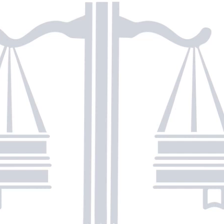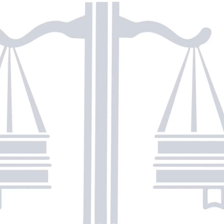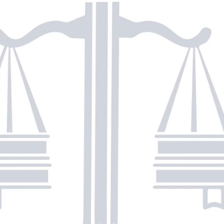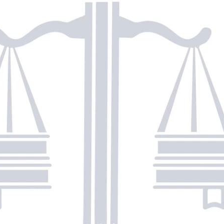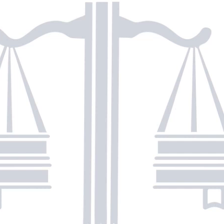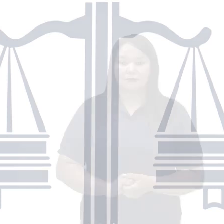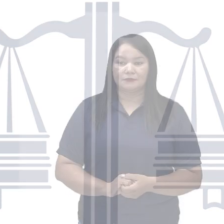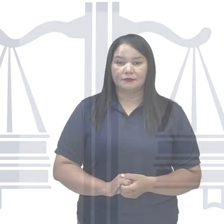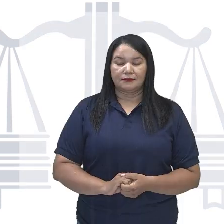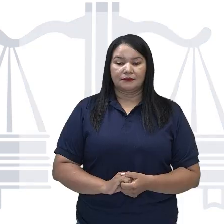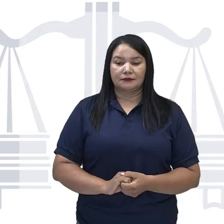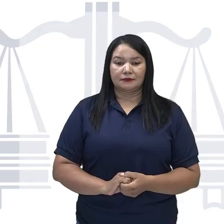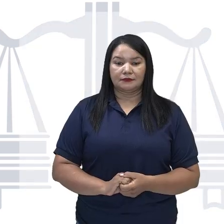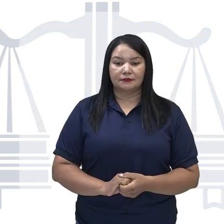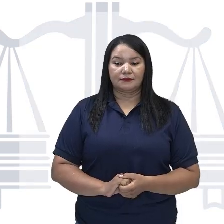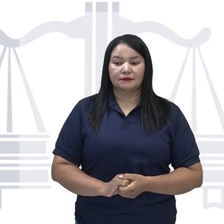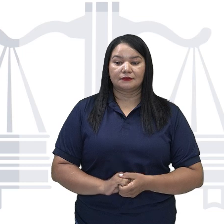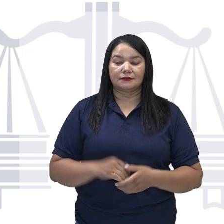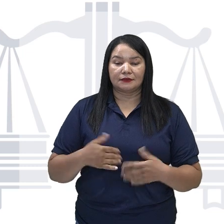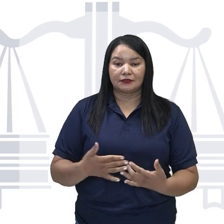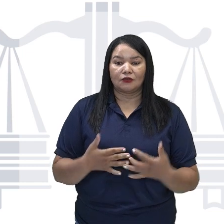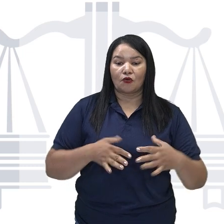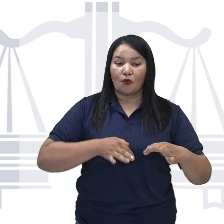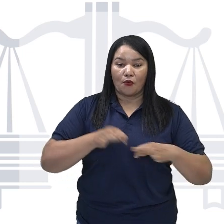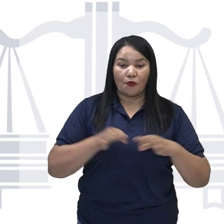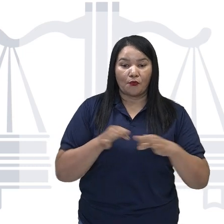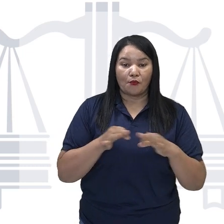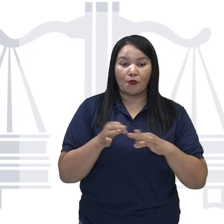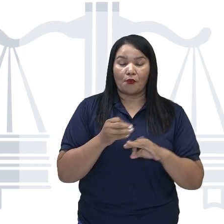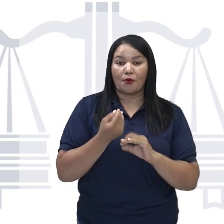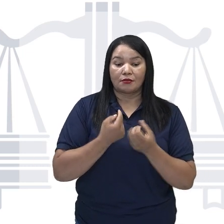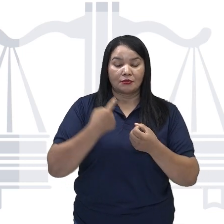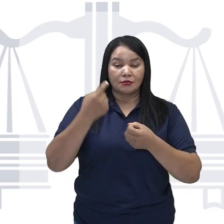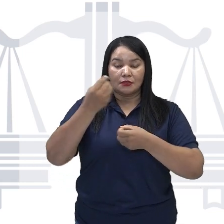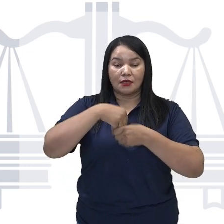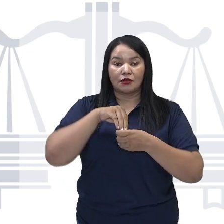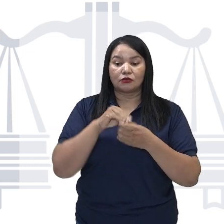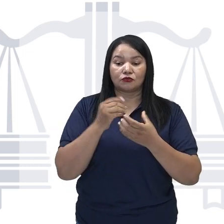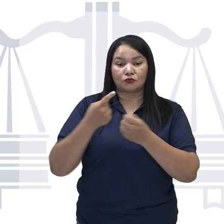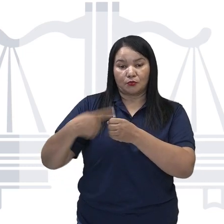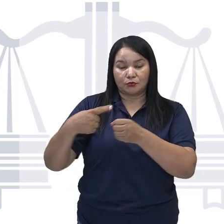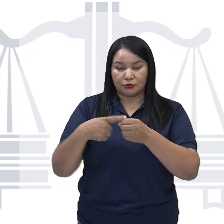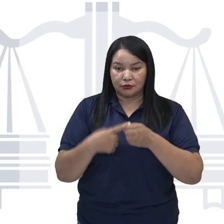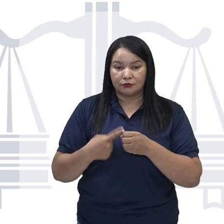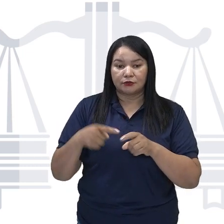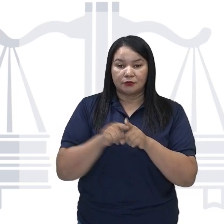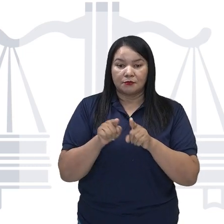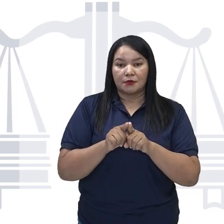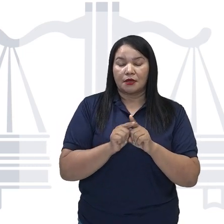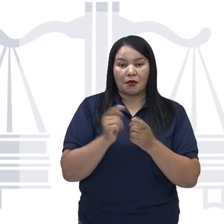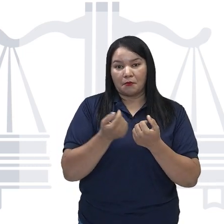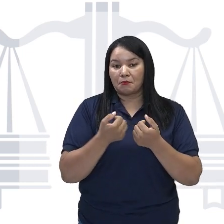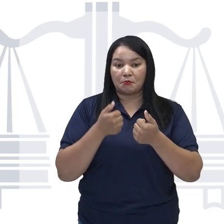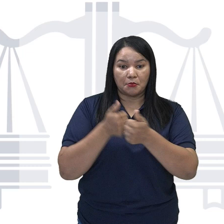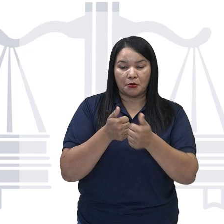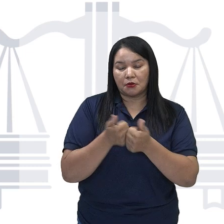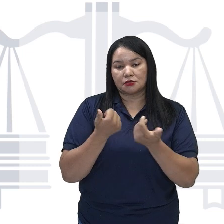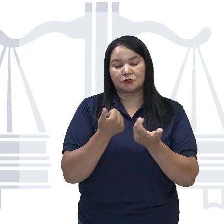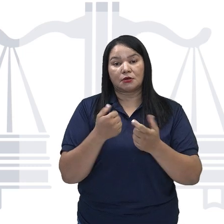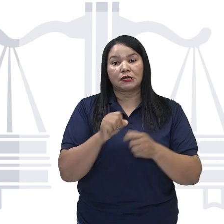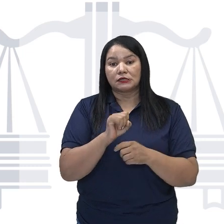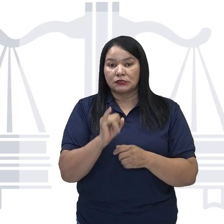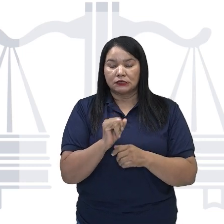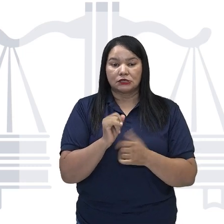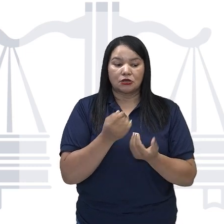visando a distribuição dentro do município, se não der dentro do município, dentro da calha, se não der dentro da calha, a calha mais próxima, os